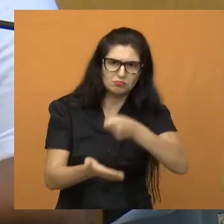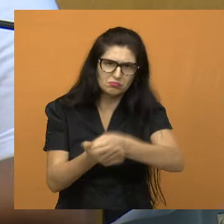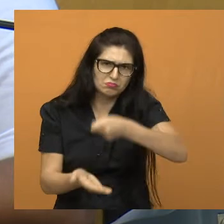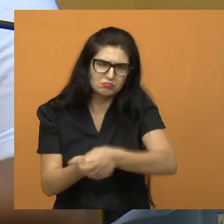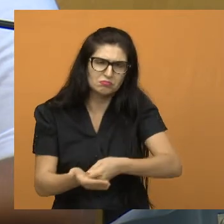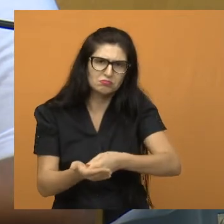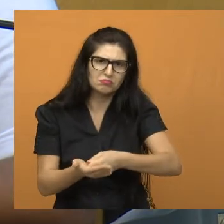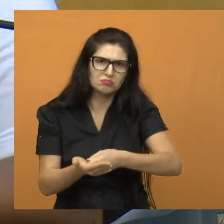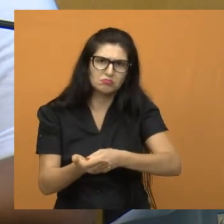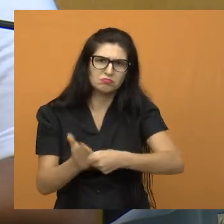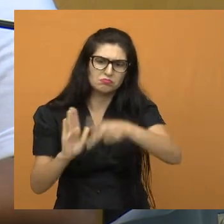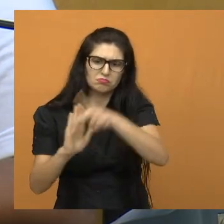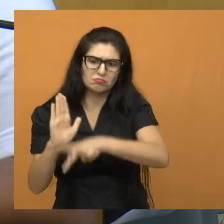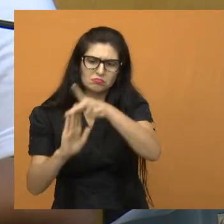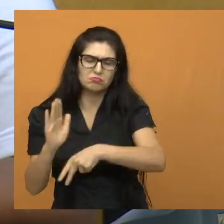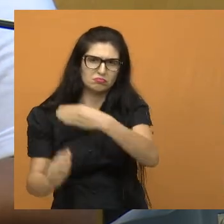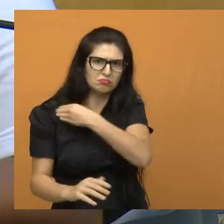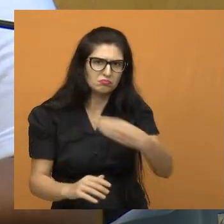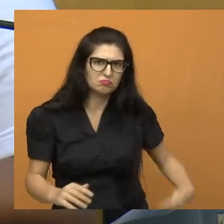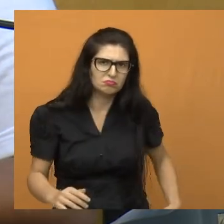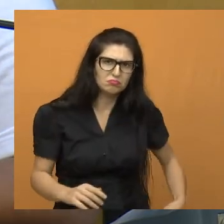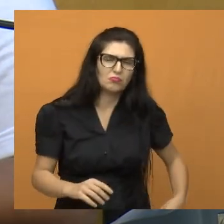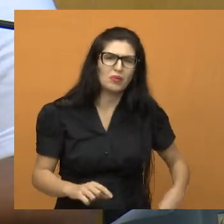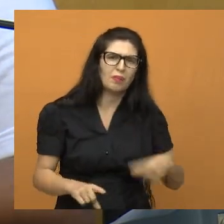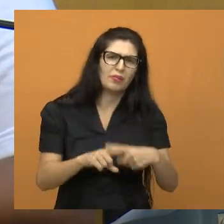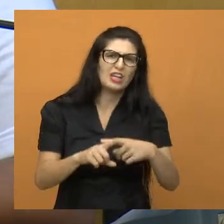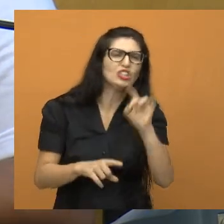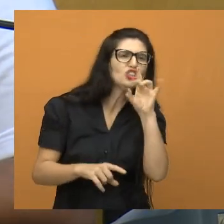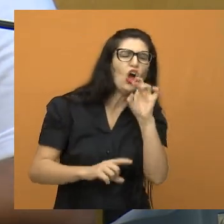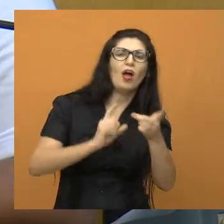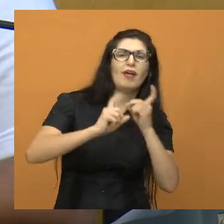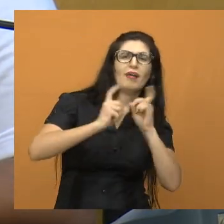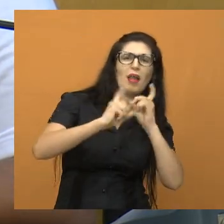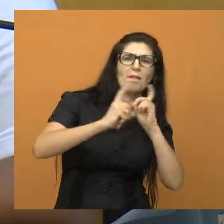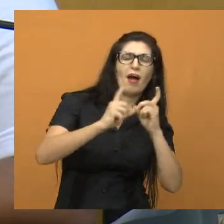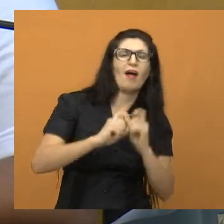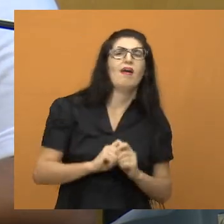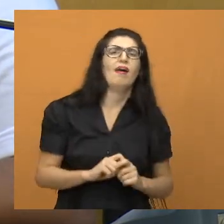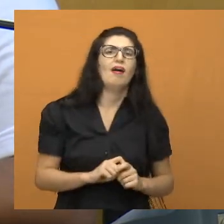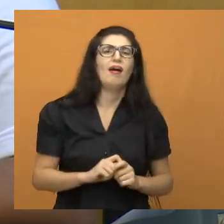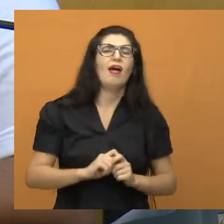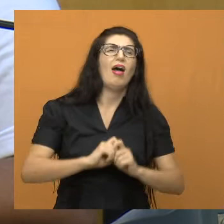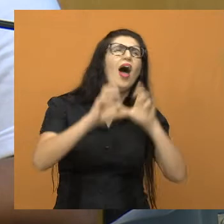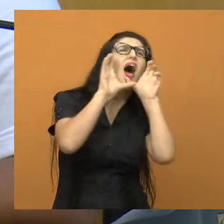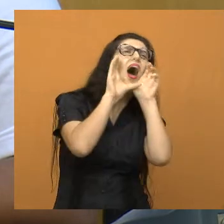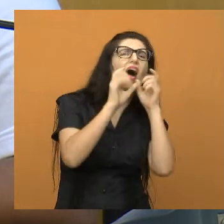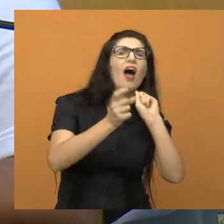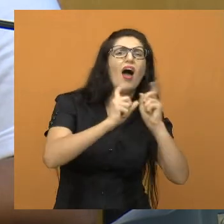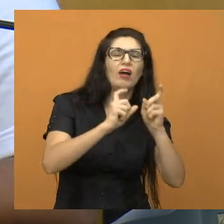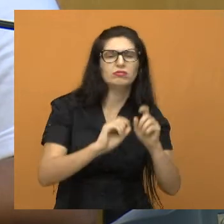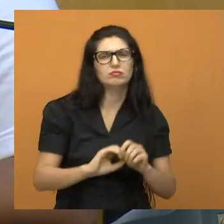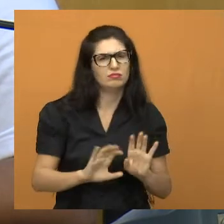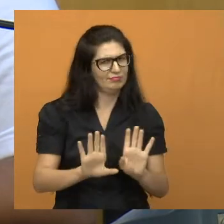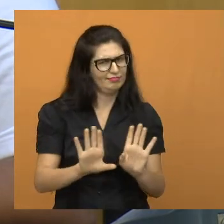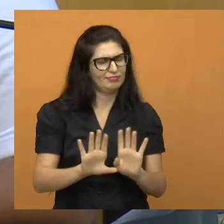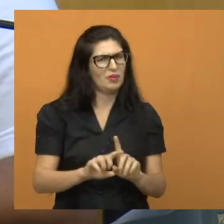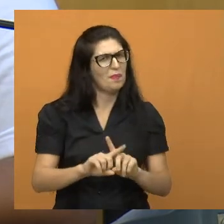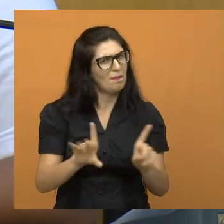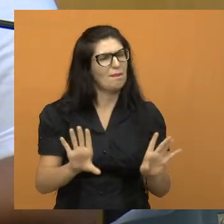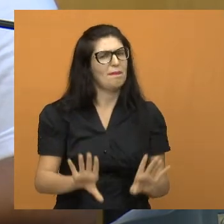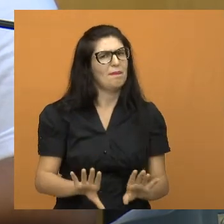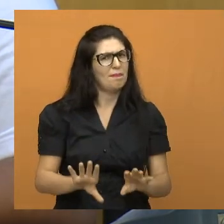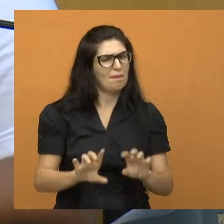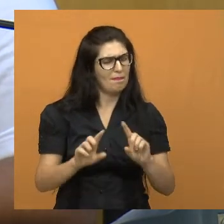políticas. Porque ficar do lado de fora só gritando e batendo panela, talvez dê efeito. Mas